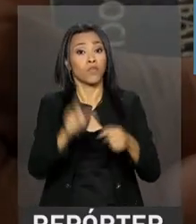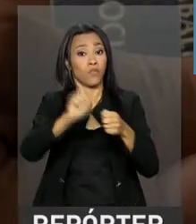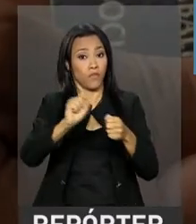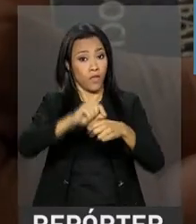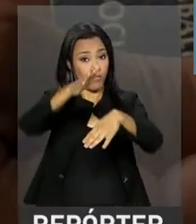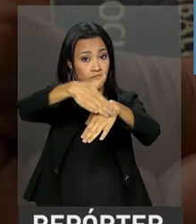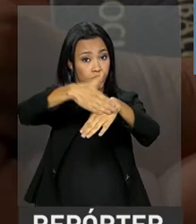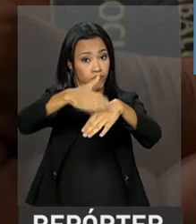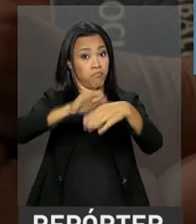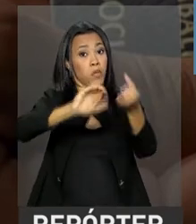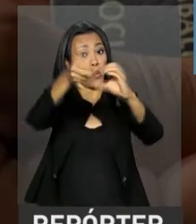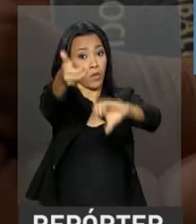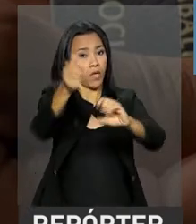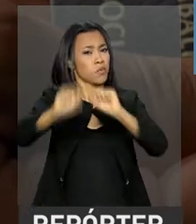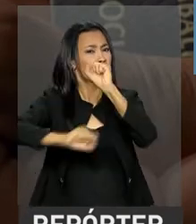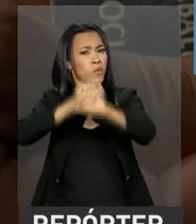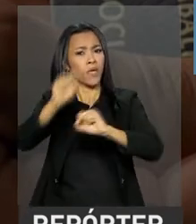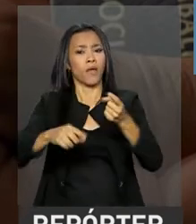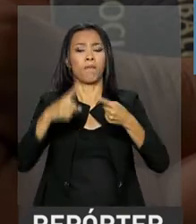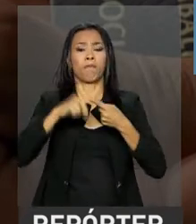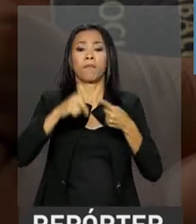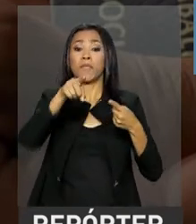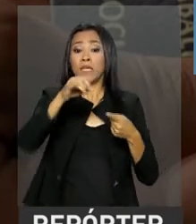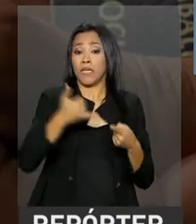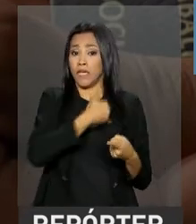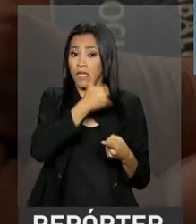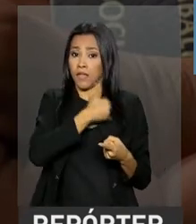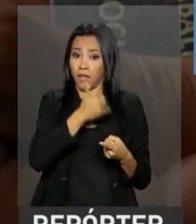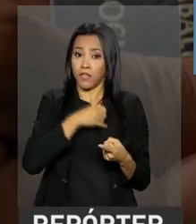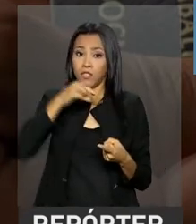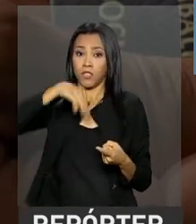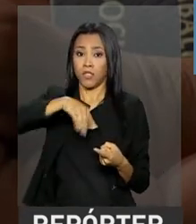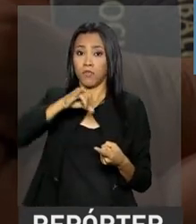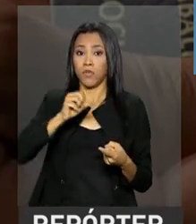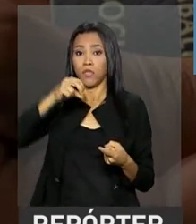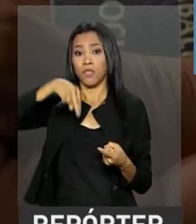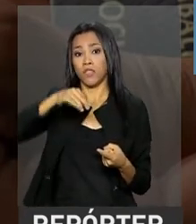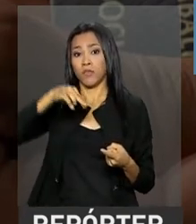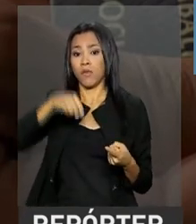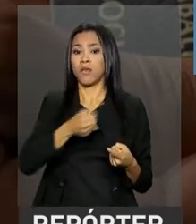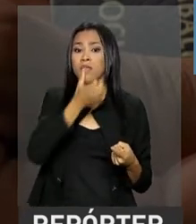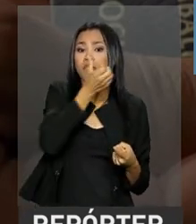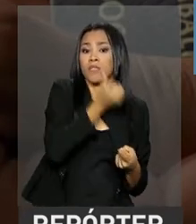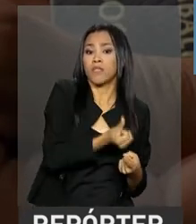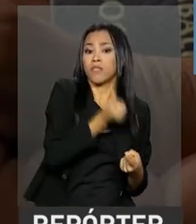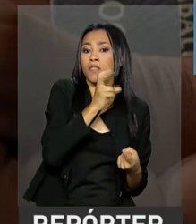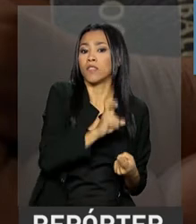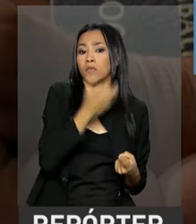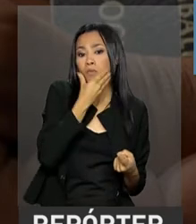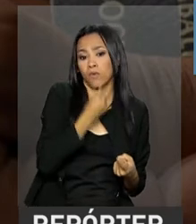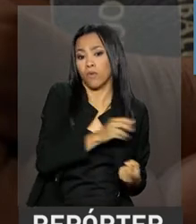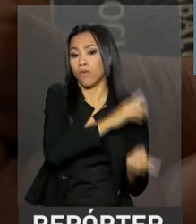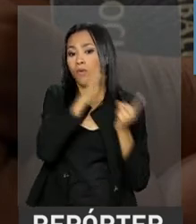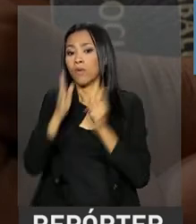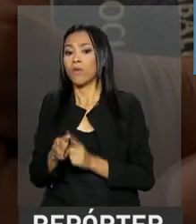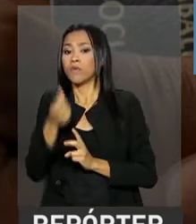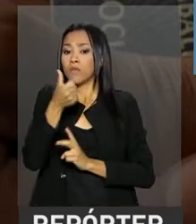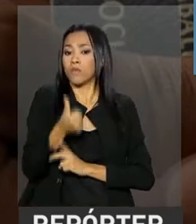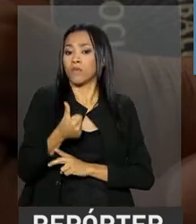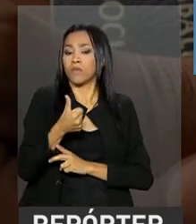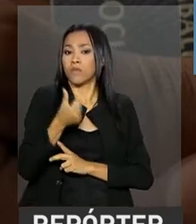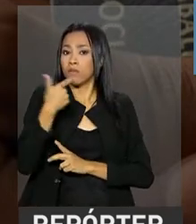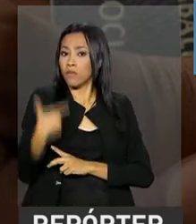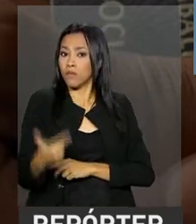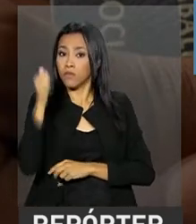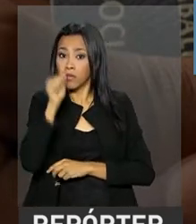Nacional, a definição de uma idade mínima de 65 anos para os homens e 62 anos para as mulheres para